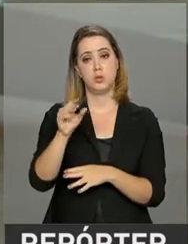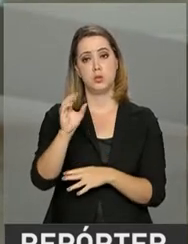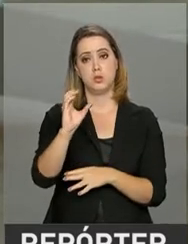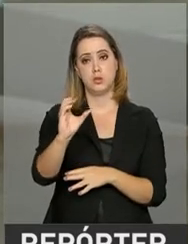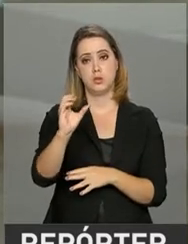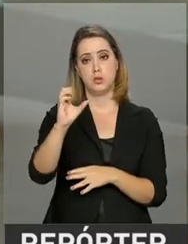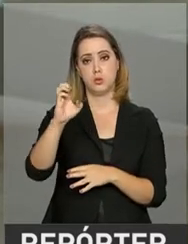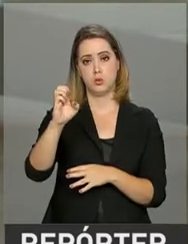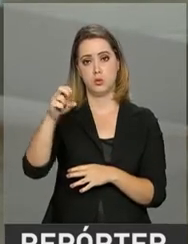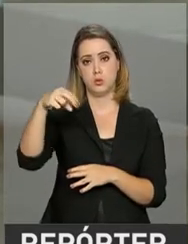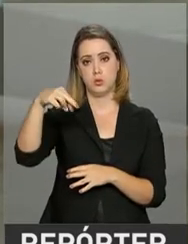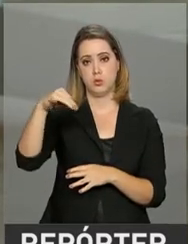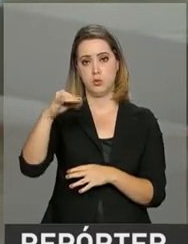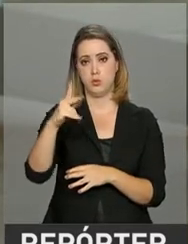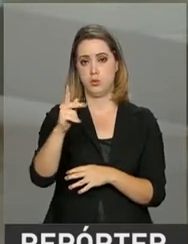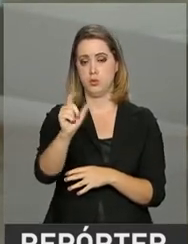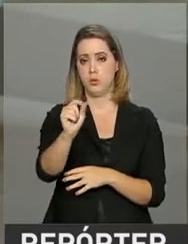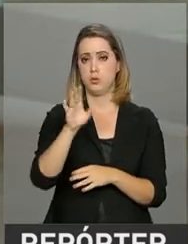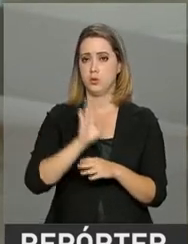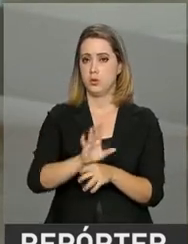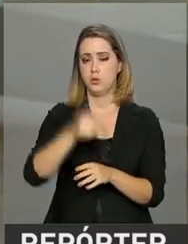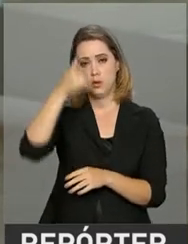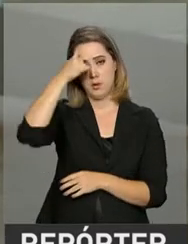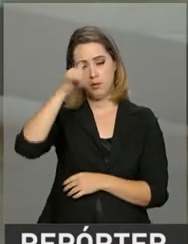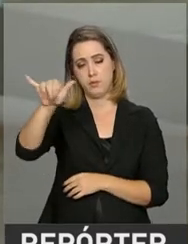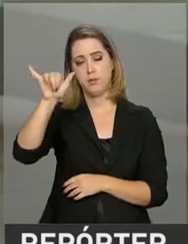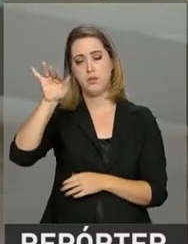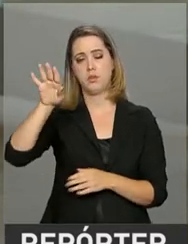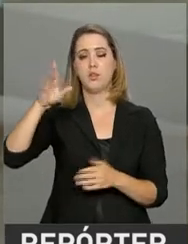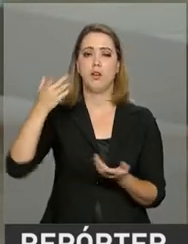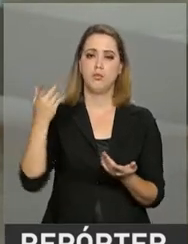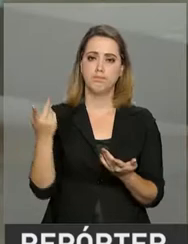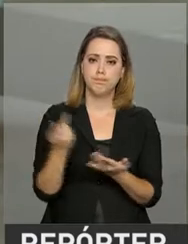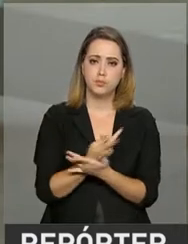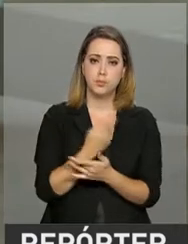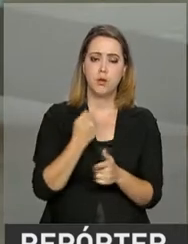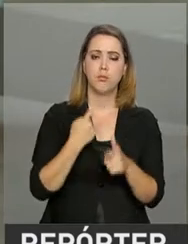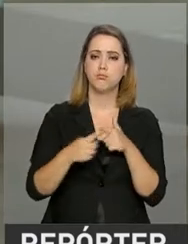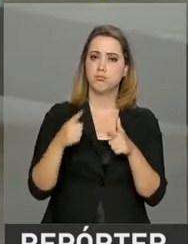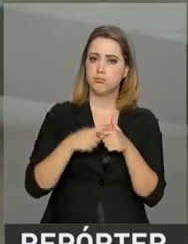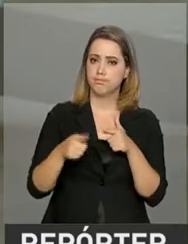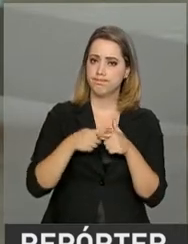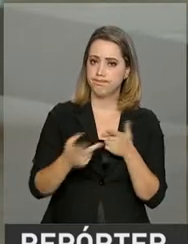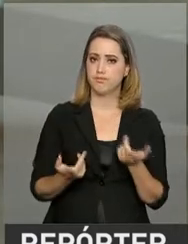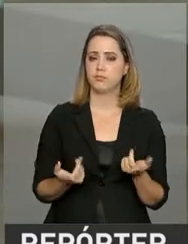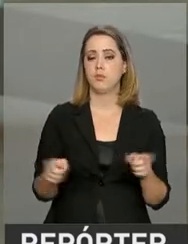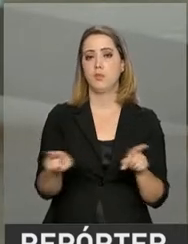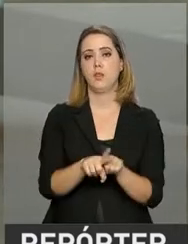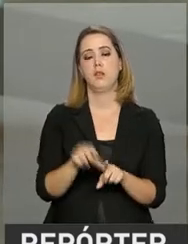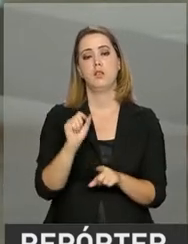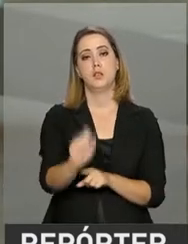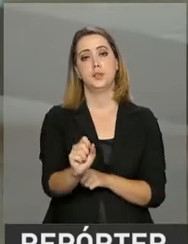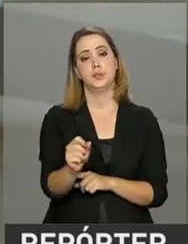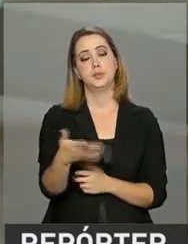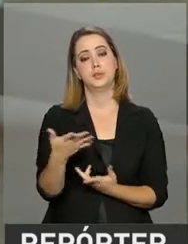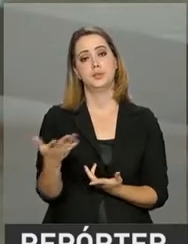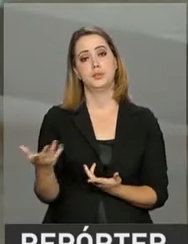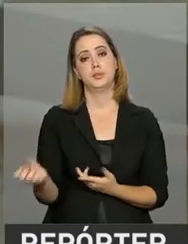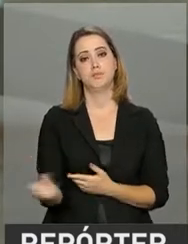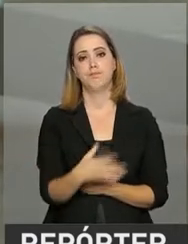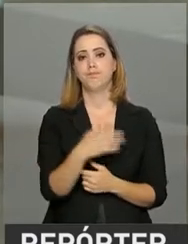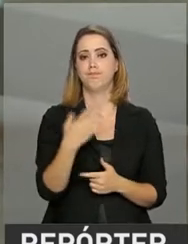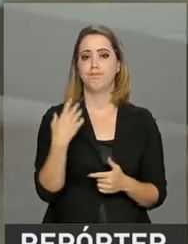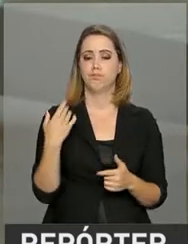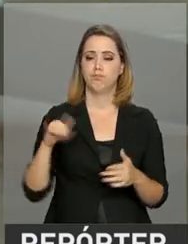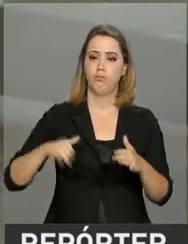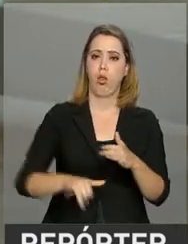mais prevenção para o espaço aéreo e os vôos no país ou seja evitar que novos acidentes como